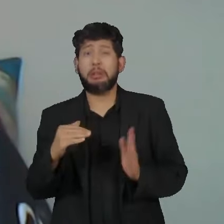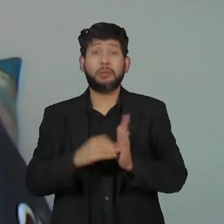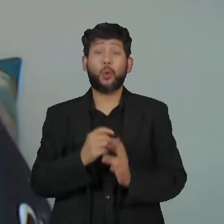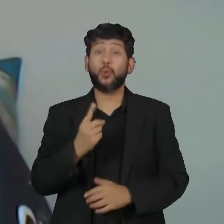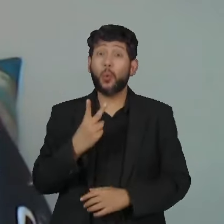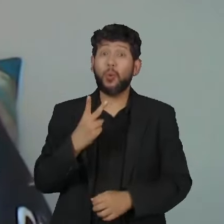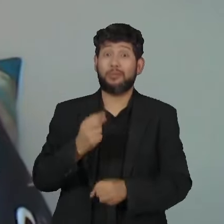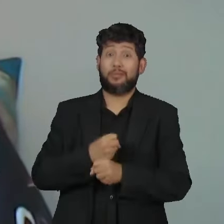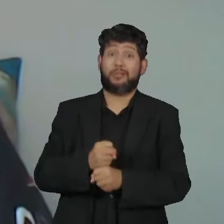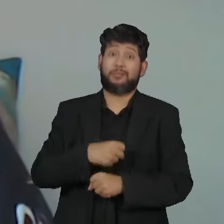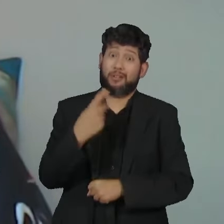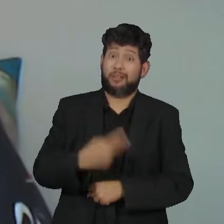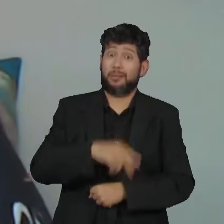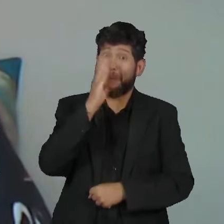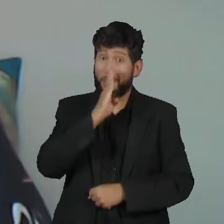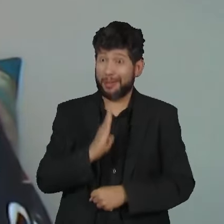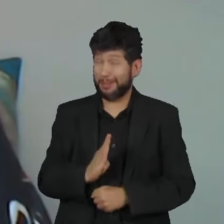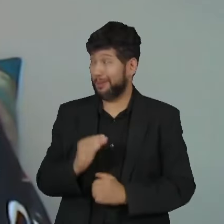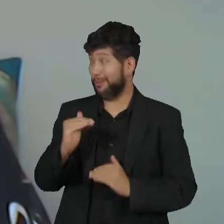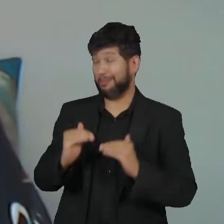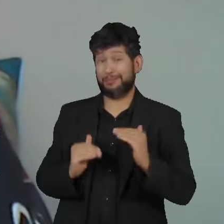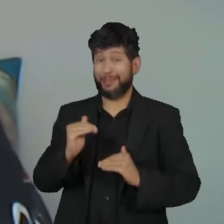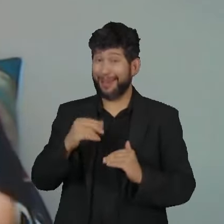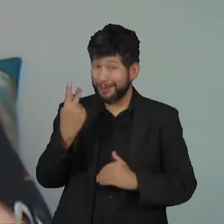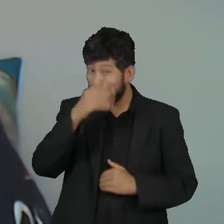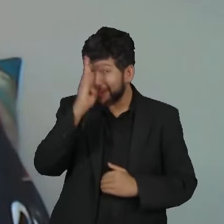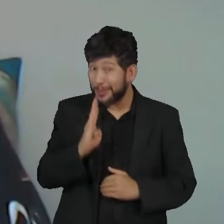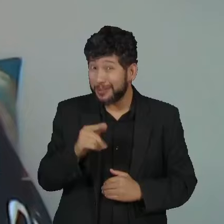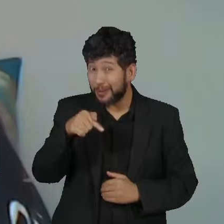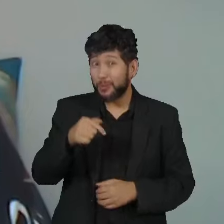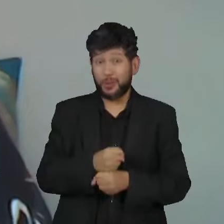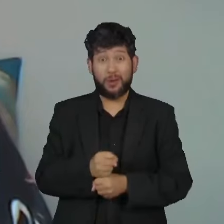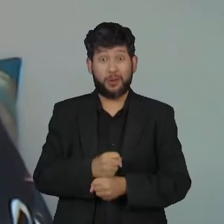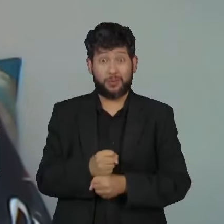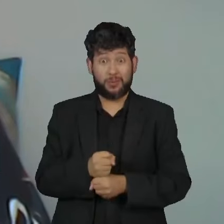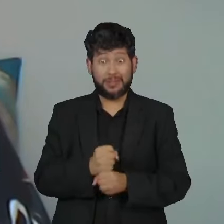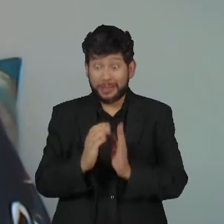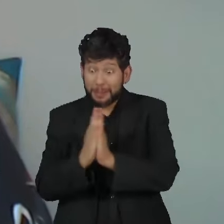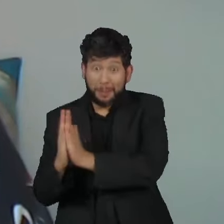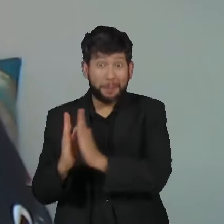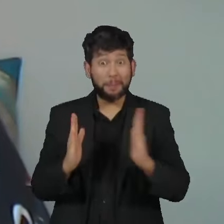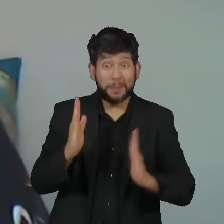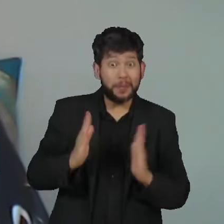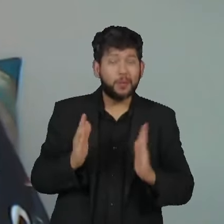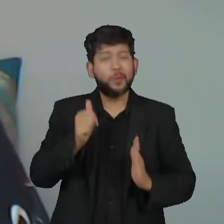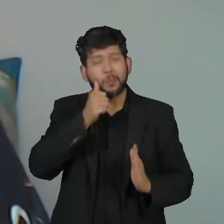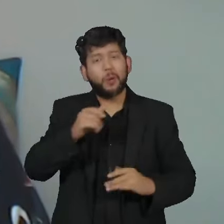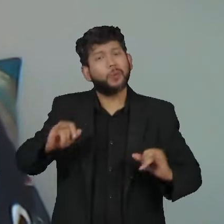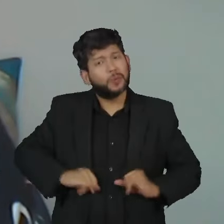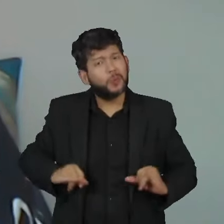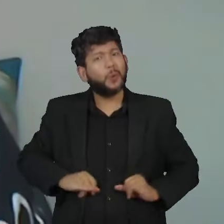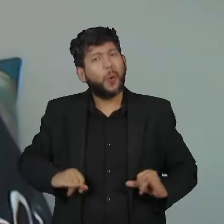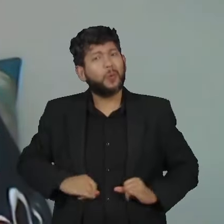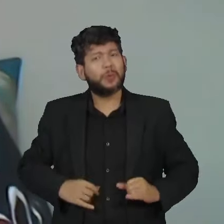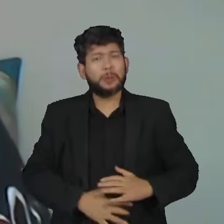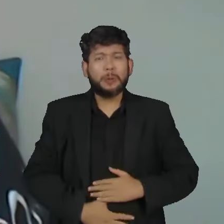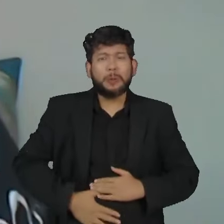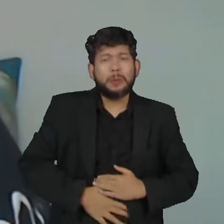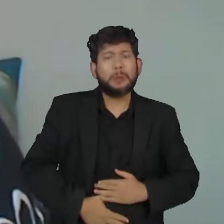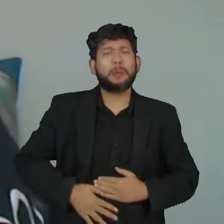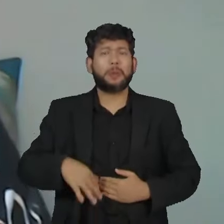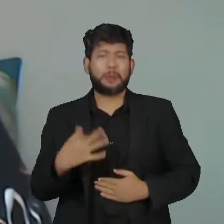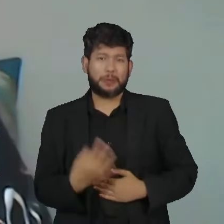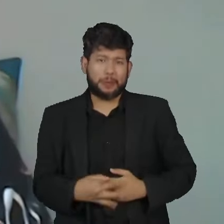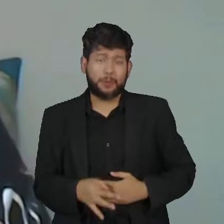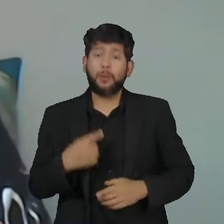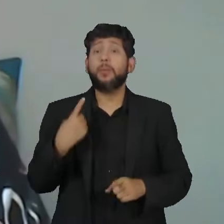no Brasil, a média é mais ou menos de 7 anos e as mulheres passam por em torno de 4 a 5 médicos. E por